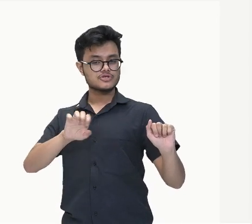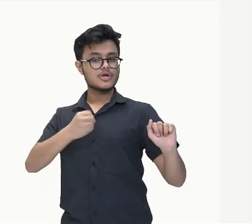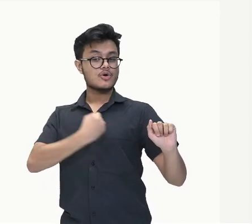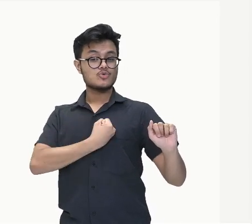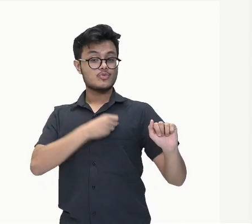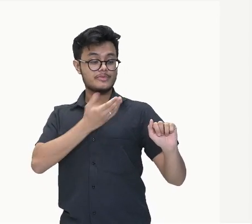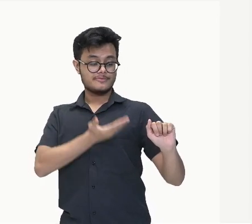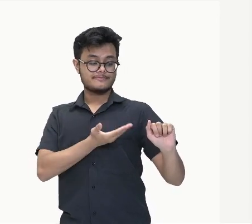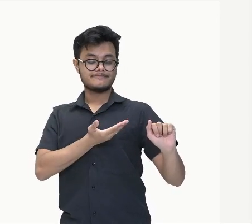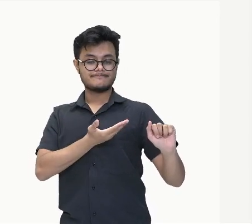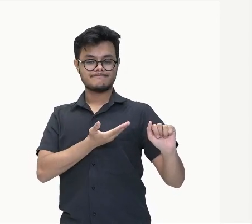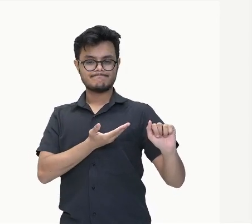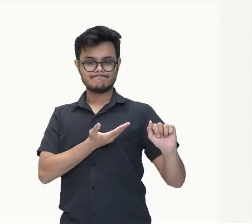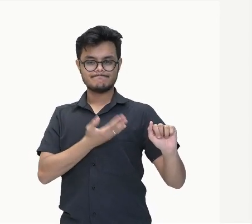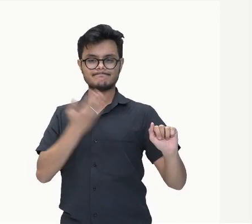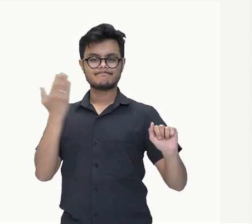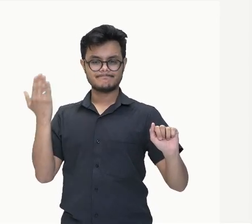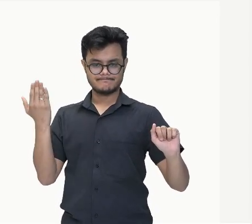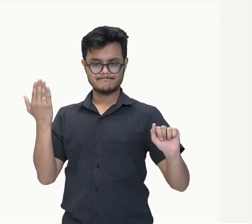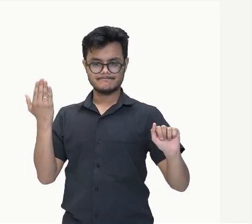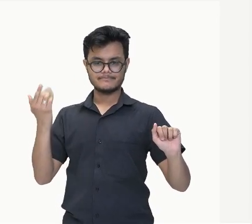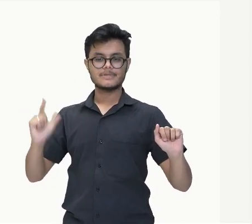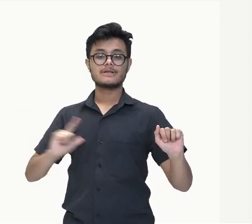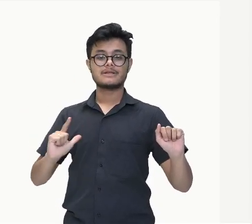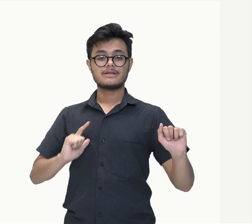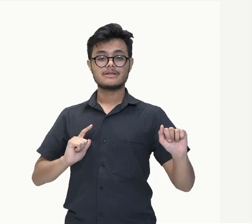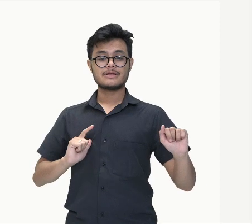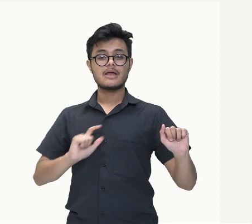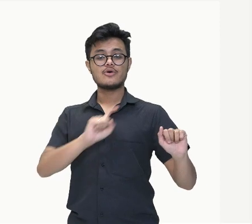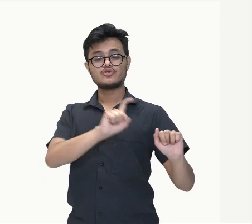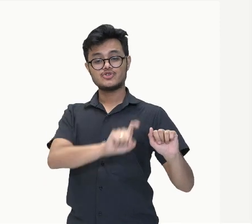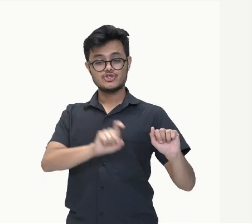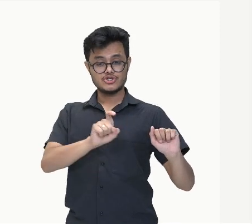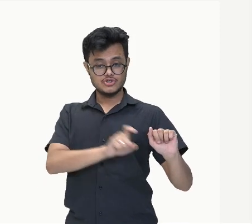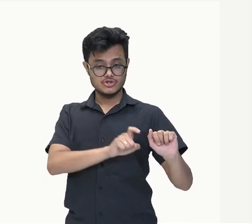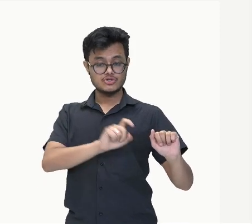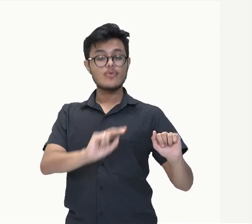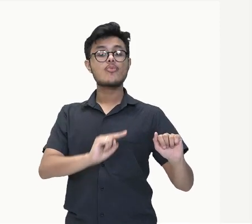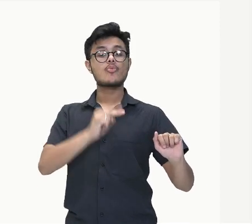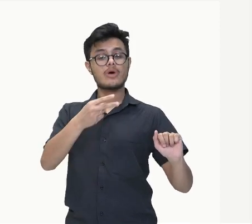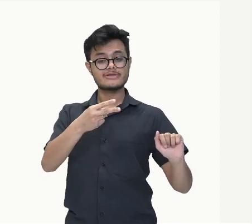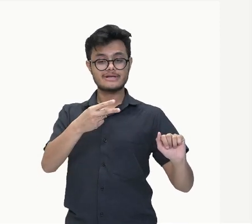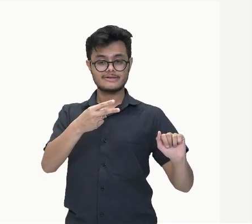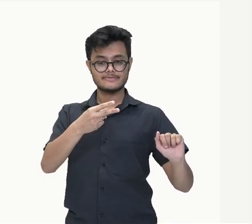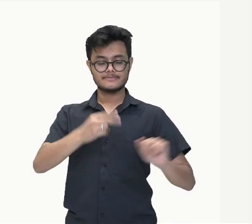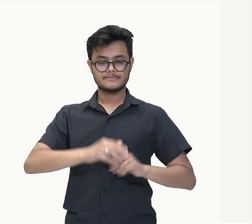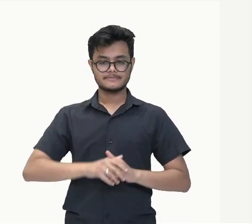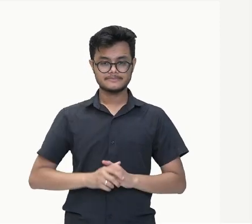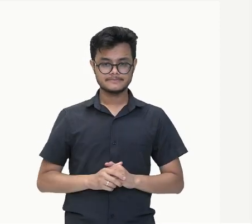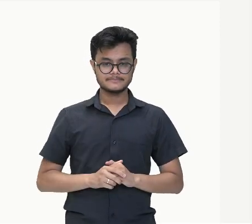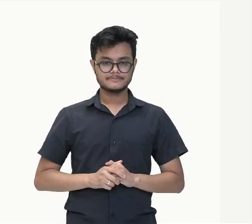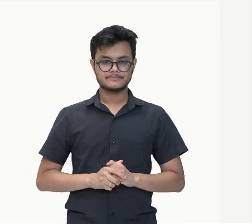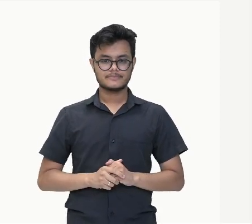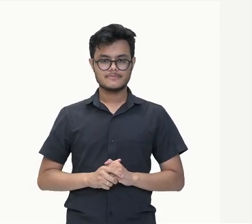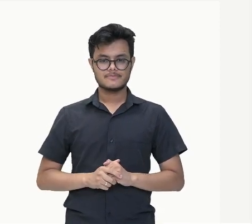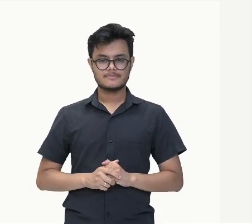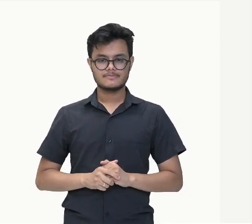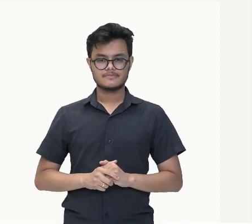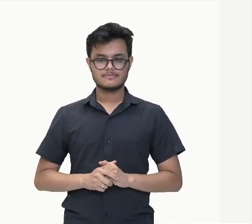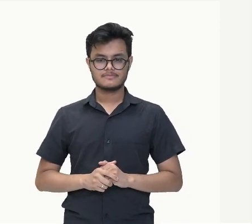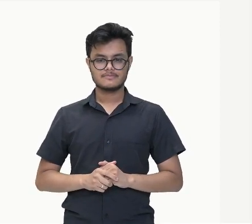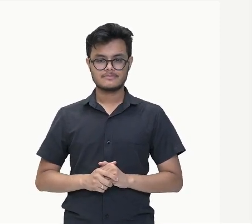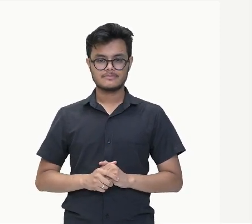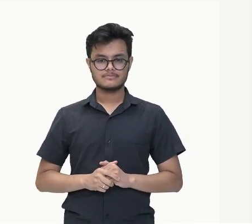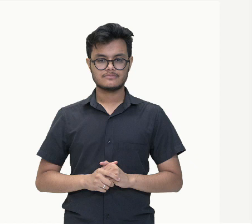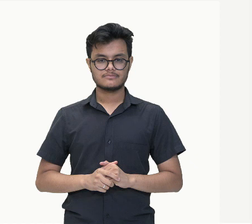vai junto ao x ao quadrado, tá? Esse é o coeficiente A. Esse coeficiente,